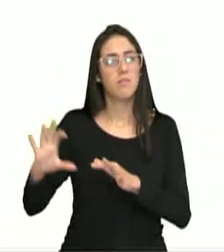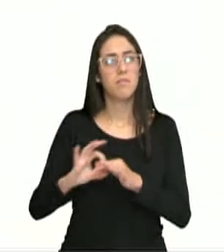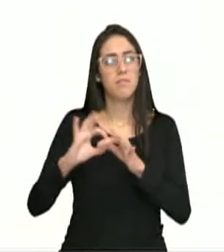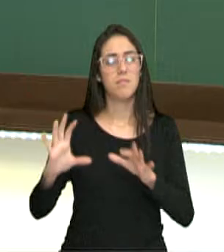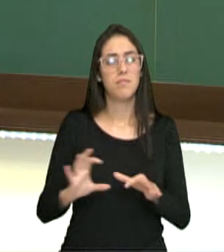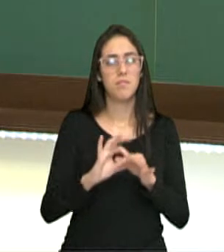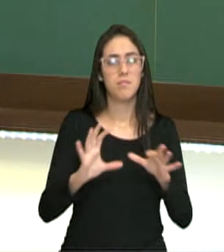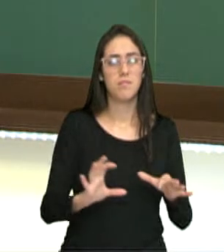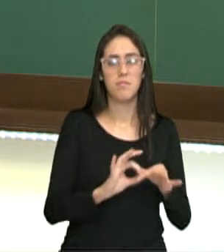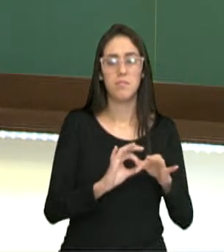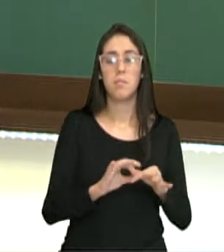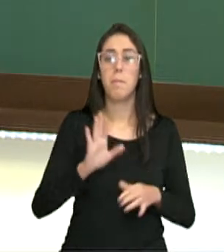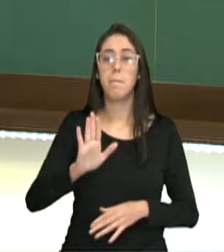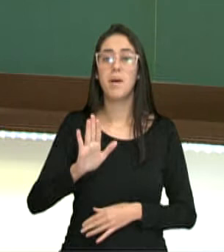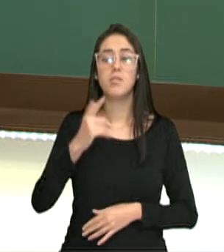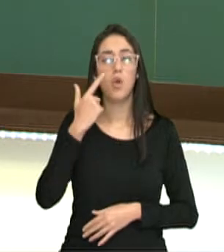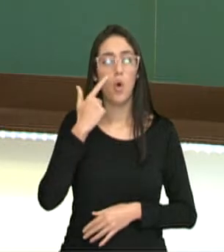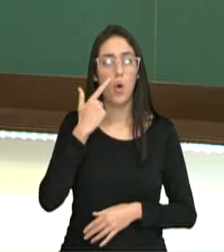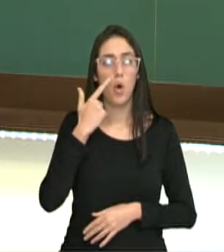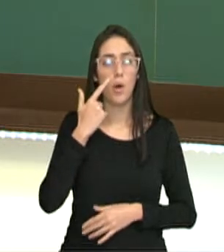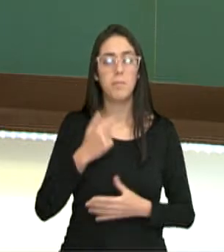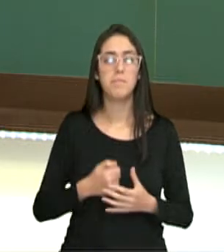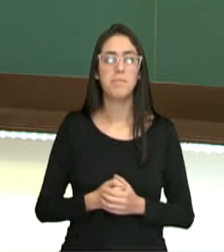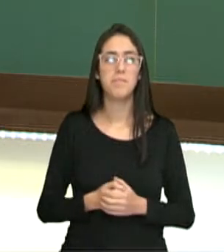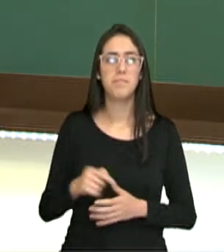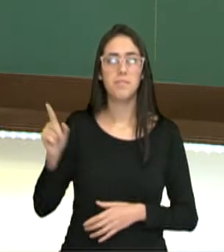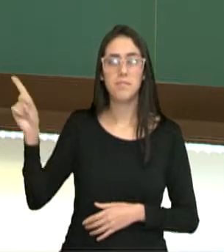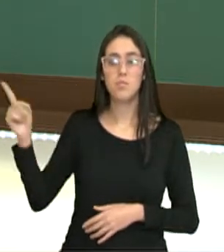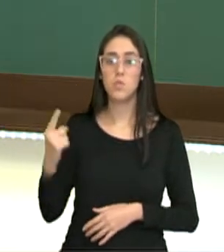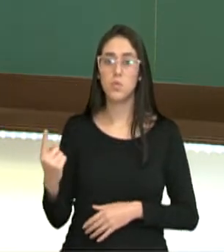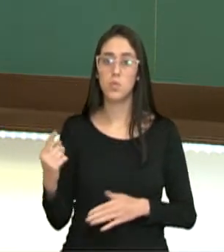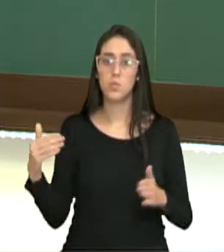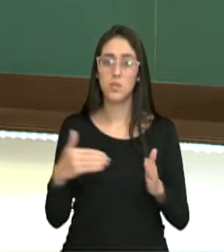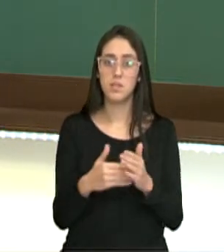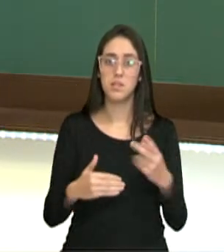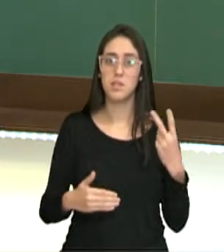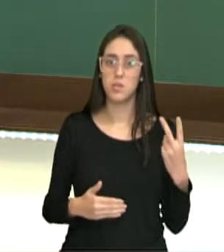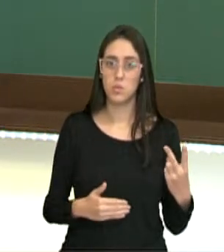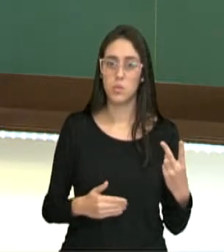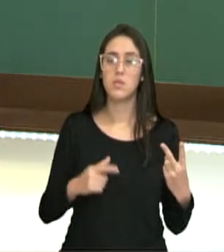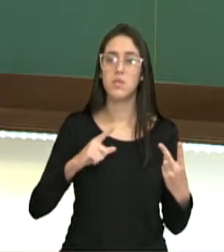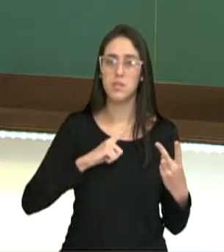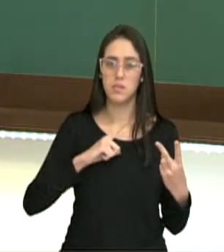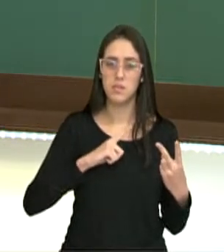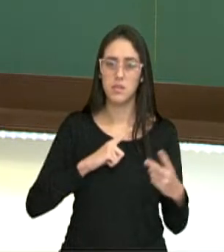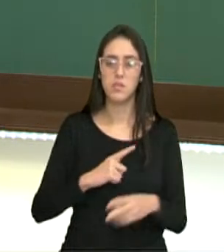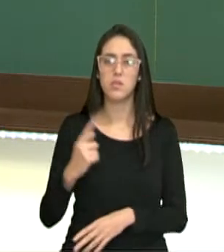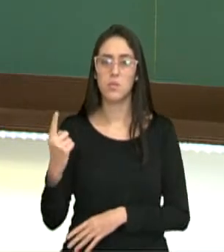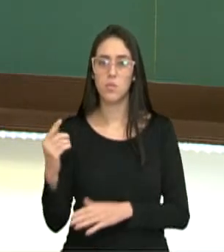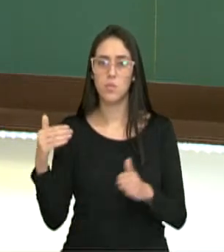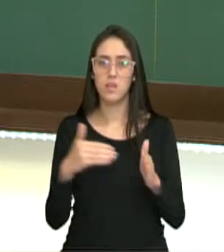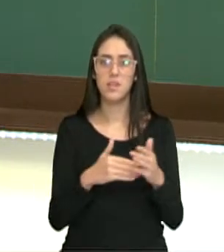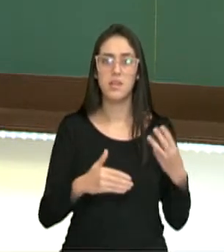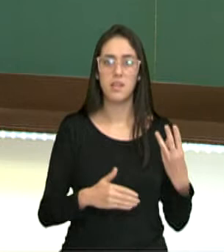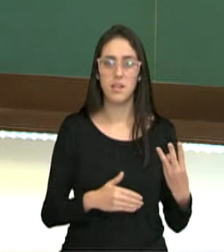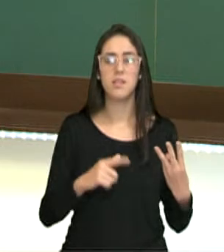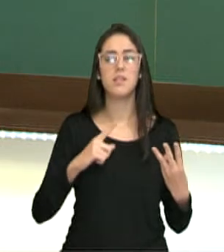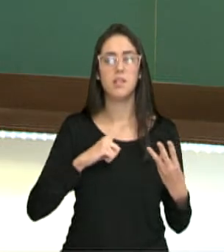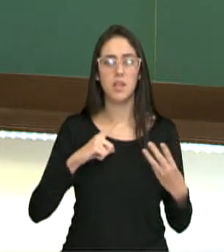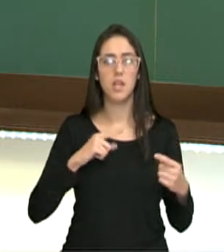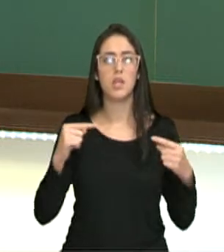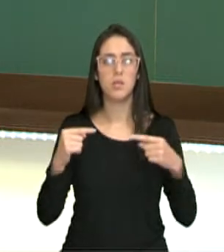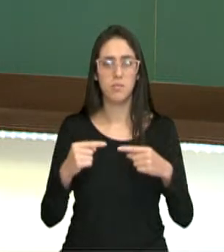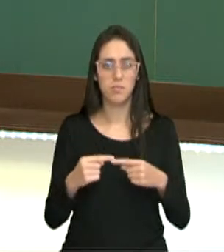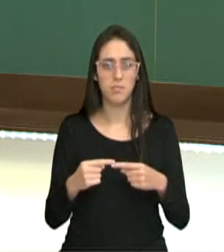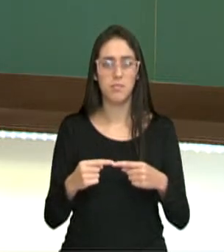só a gente observar, ó, do 1 ao 2 estão ligados entre si, 1 ao 3 estão ligados entre